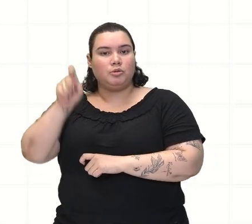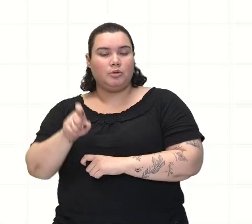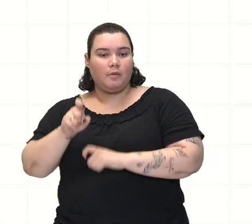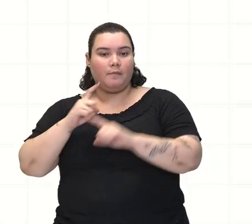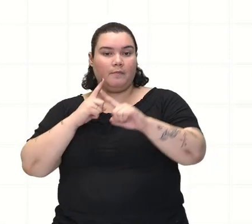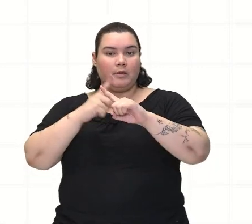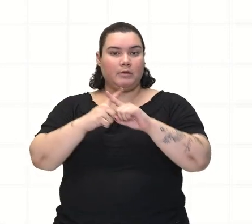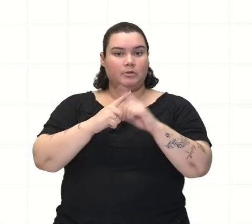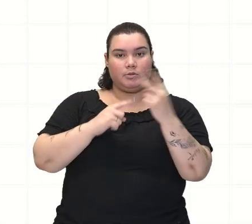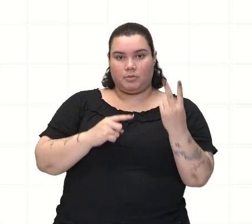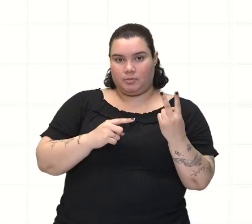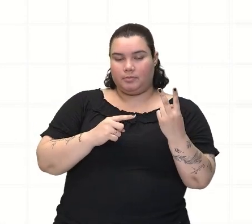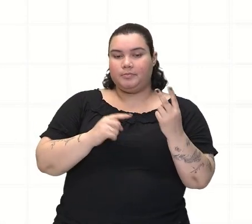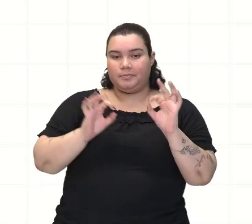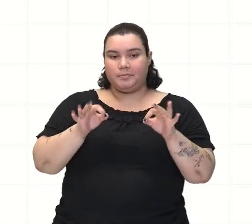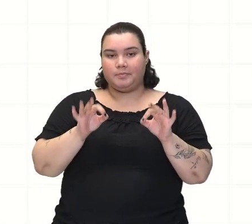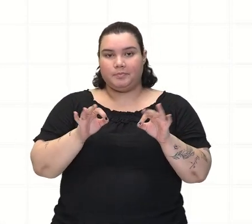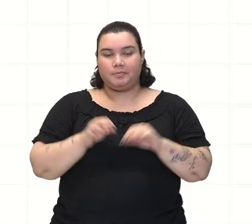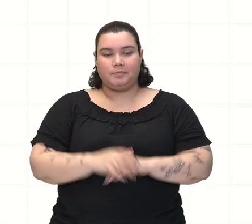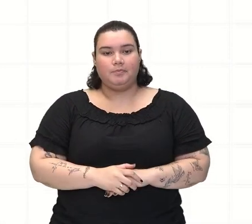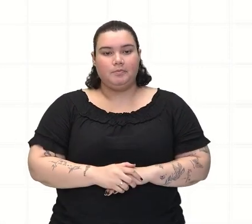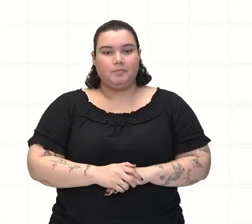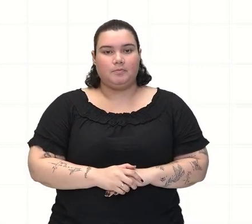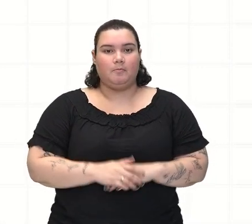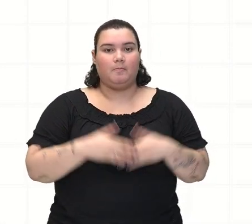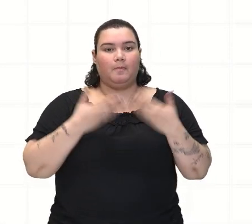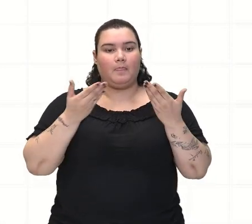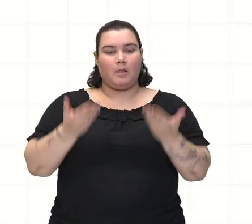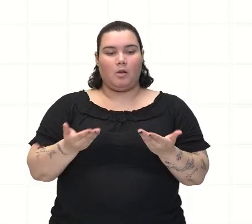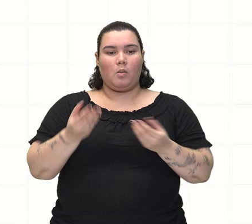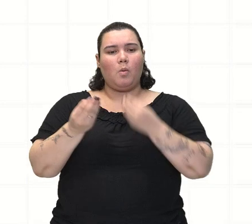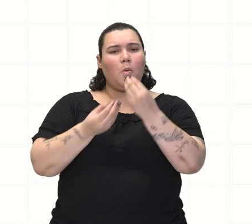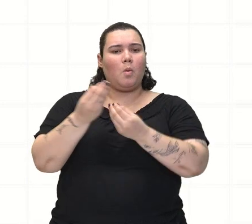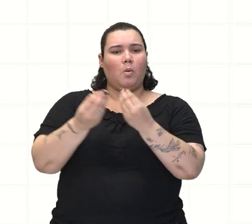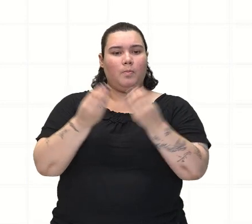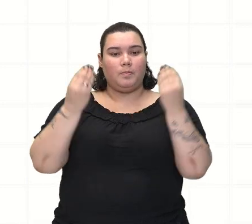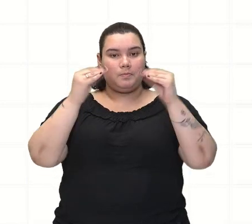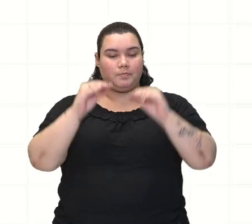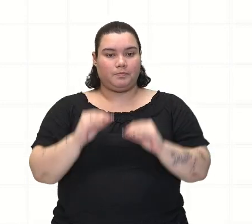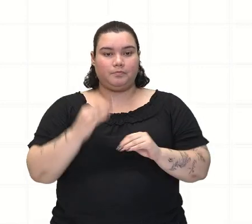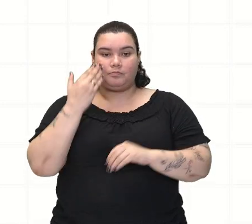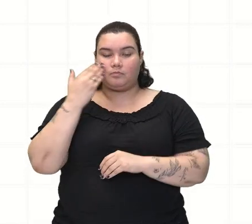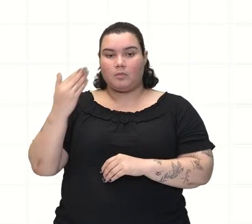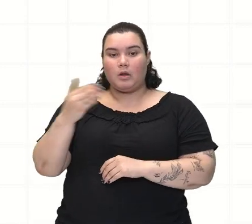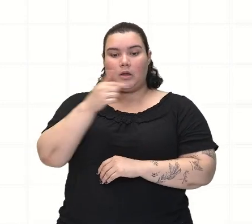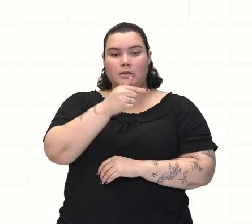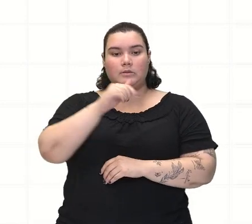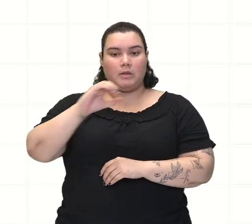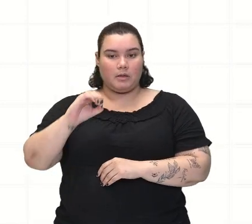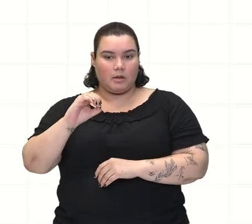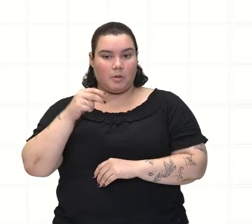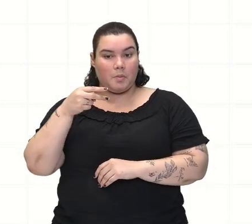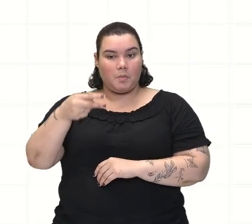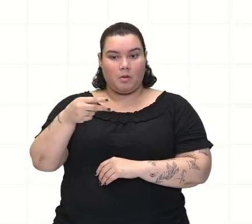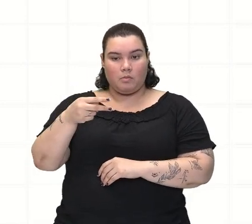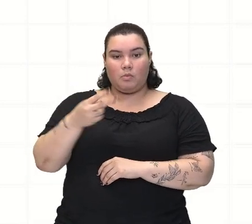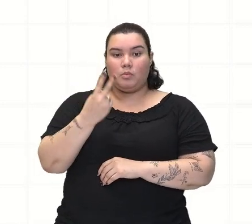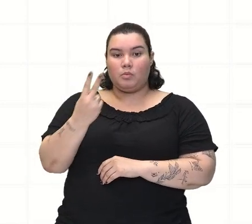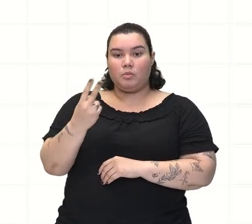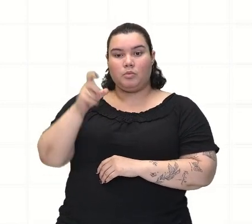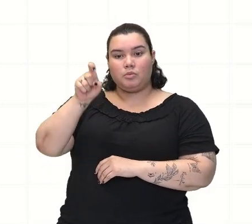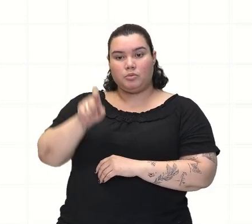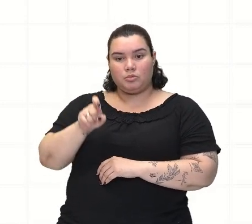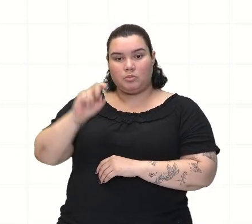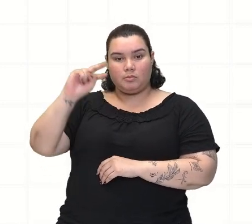por 2. Tudo bem? Então, ficará mais ou menos assim. 70 é igual a 2x